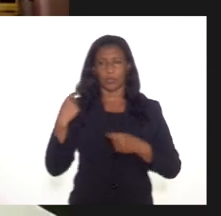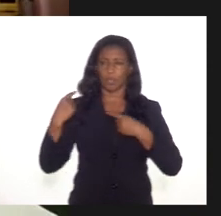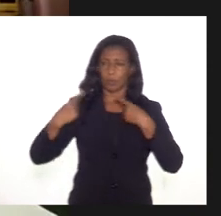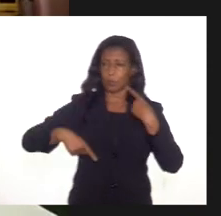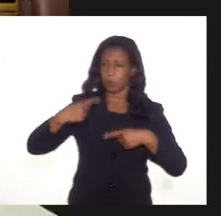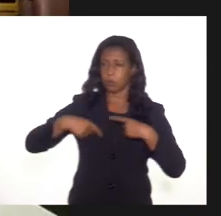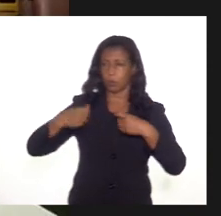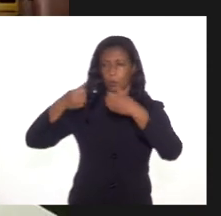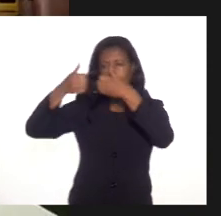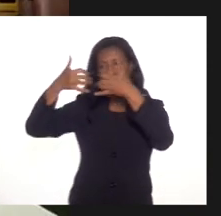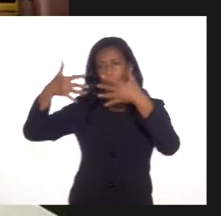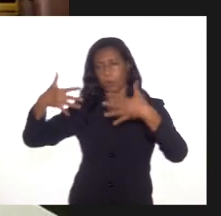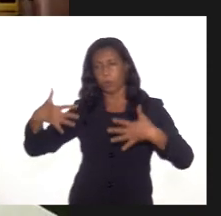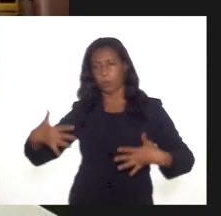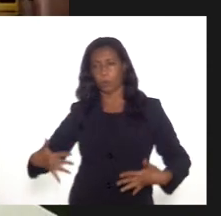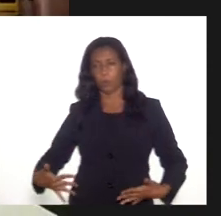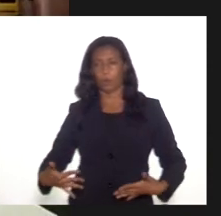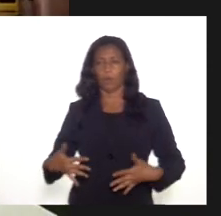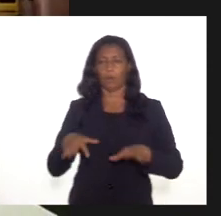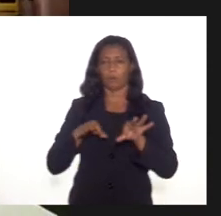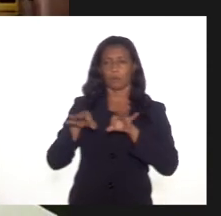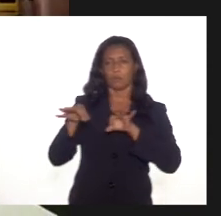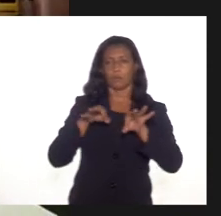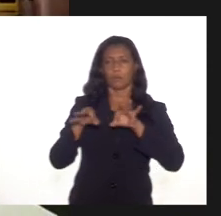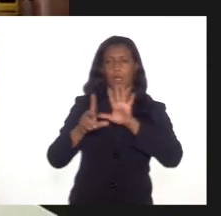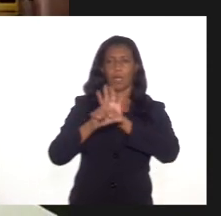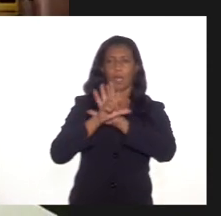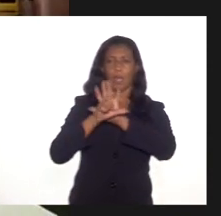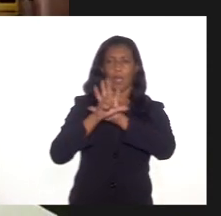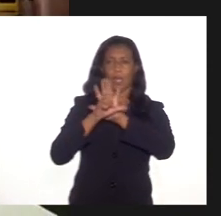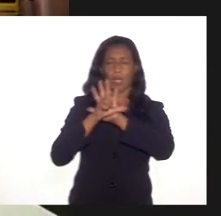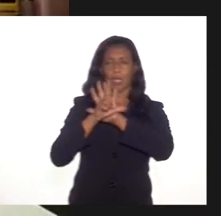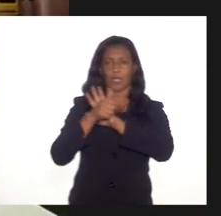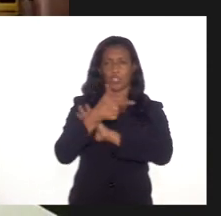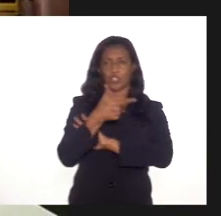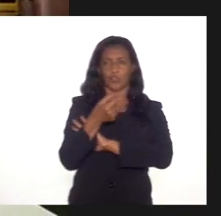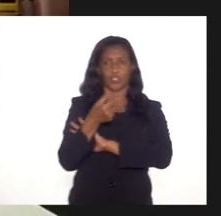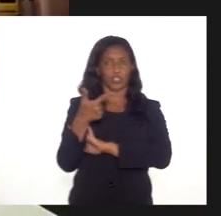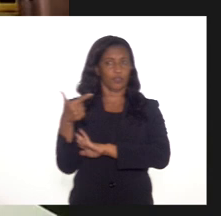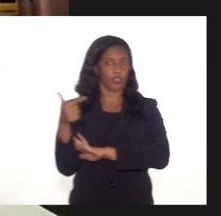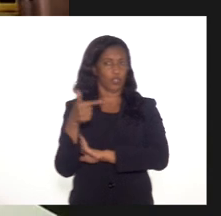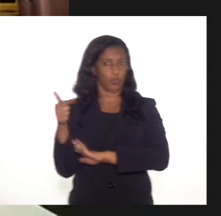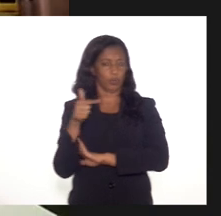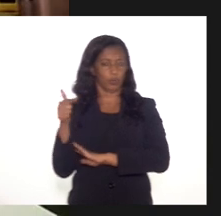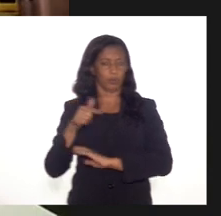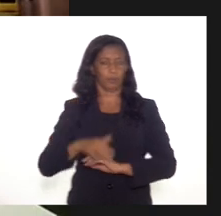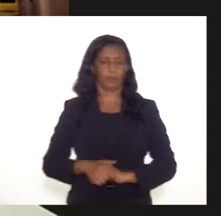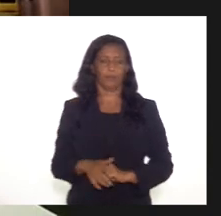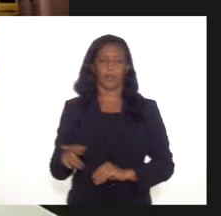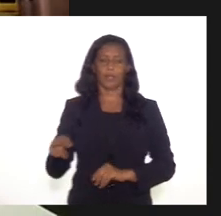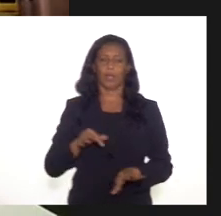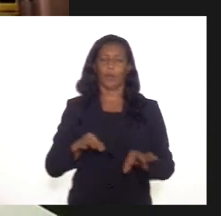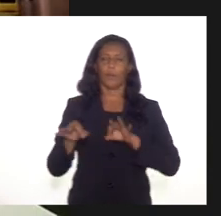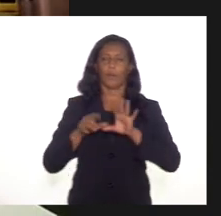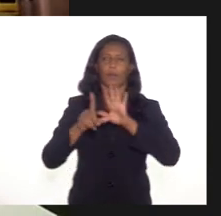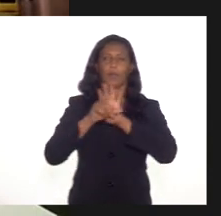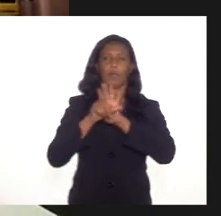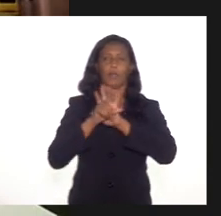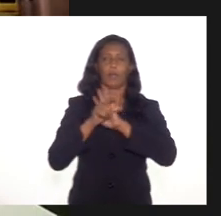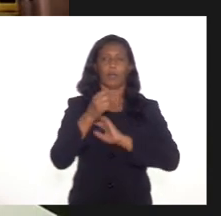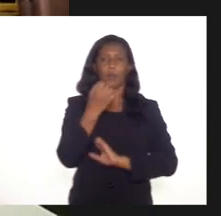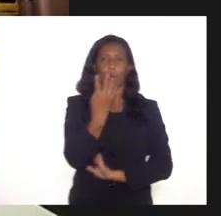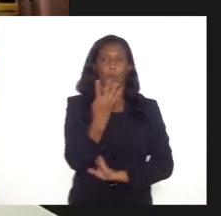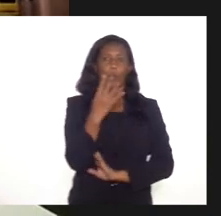elaboração da lei do orçamento anual de 2022, que é o projeto de lei número